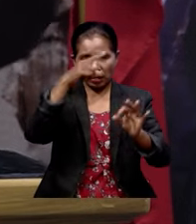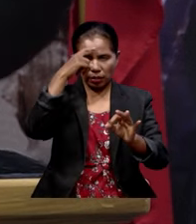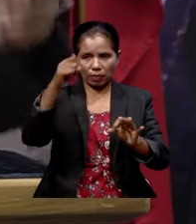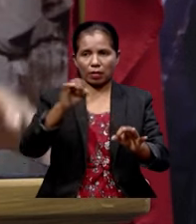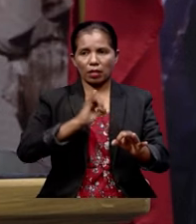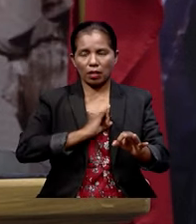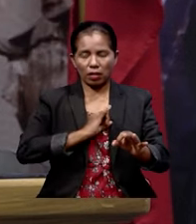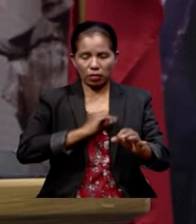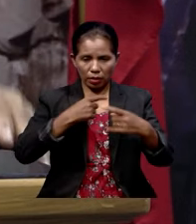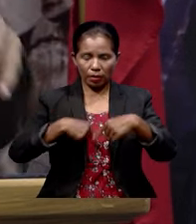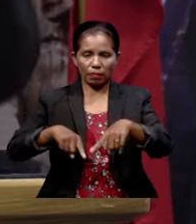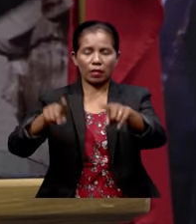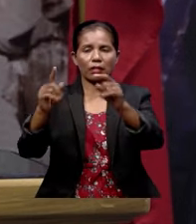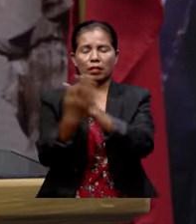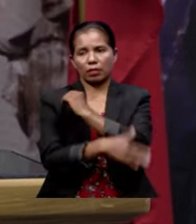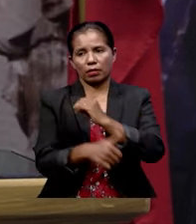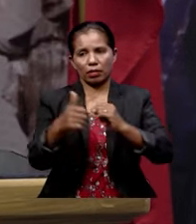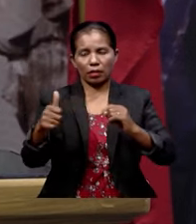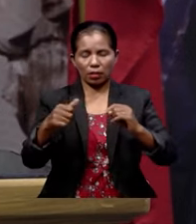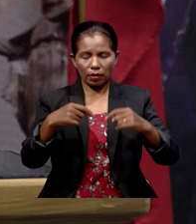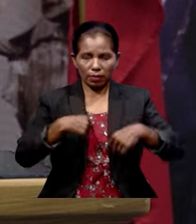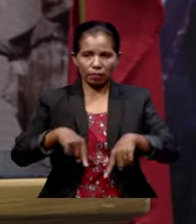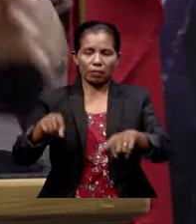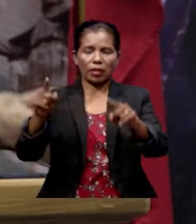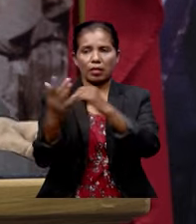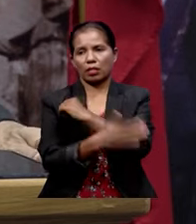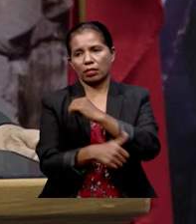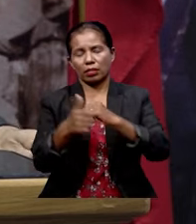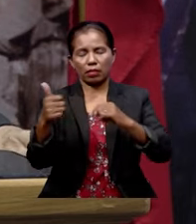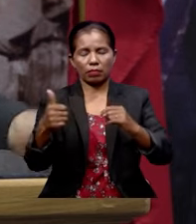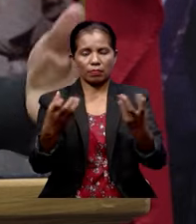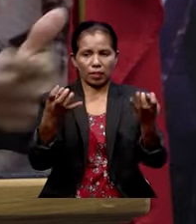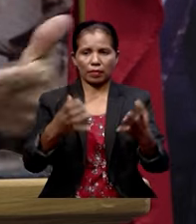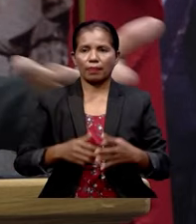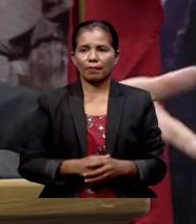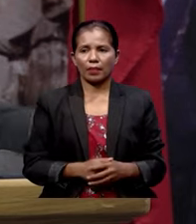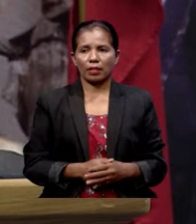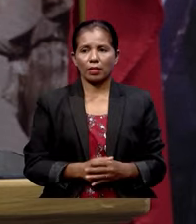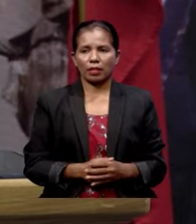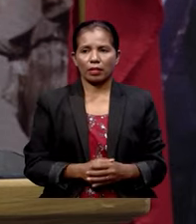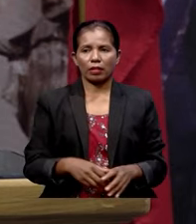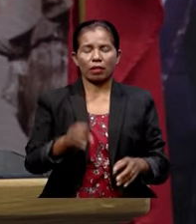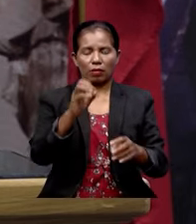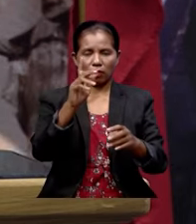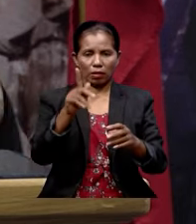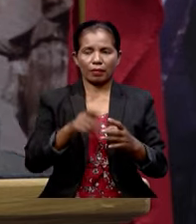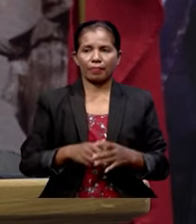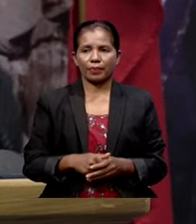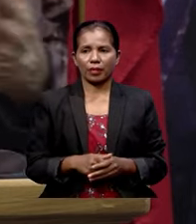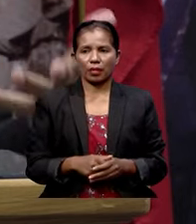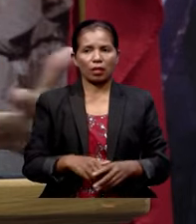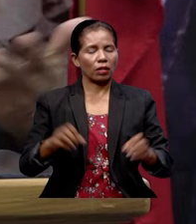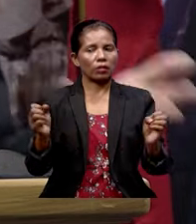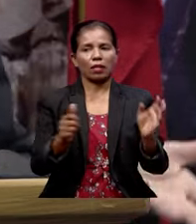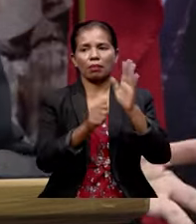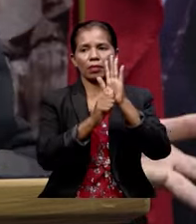ao Sissai, e Sissai para Rai Barak, pode ir. Nós de